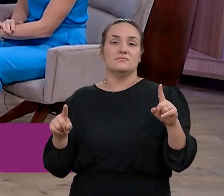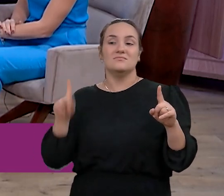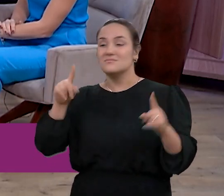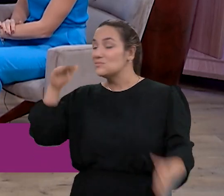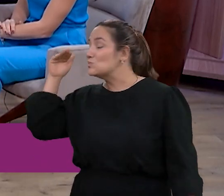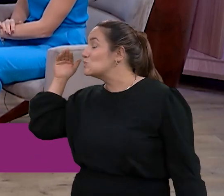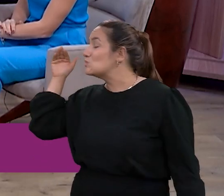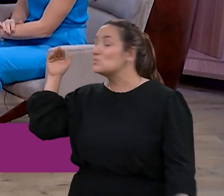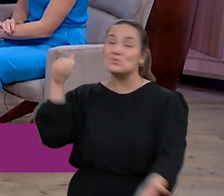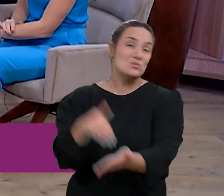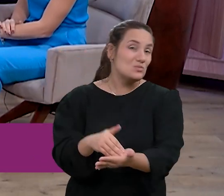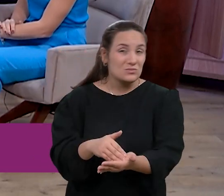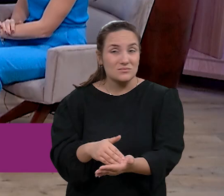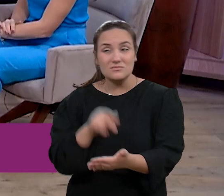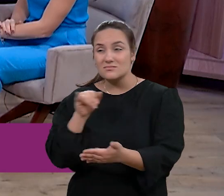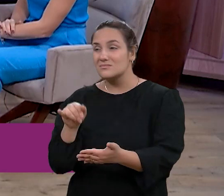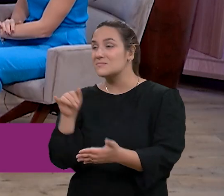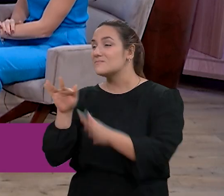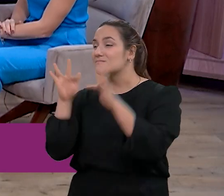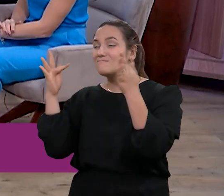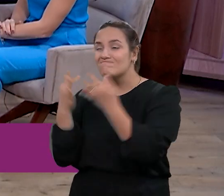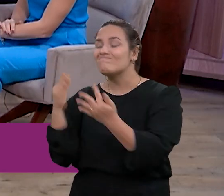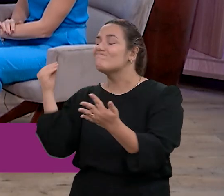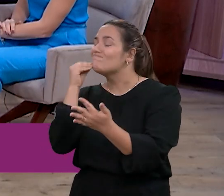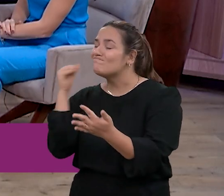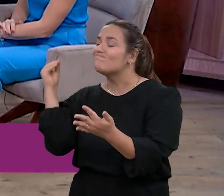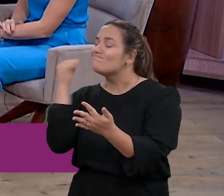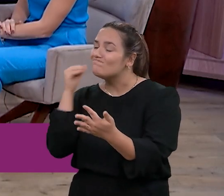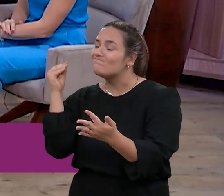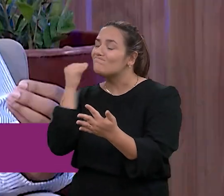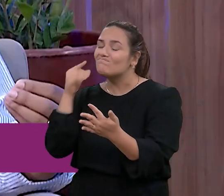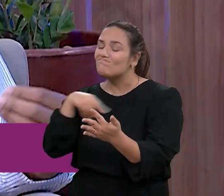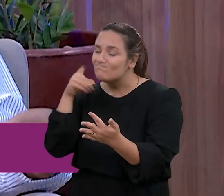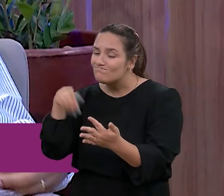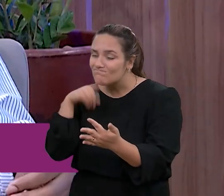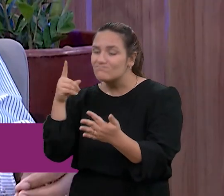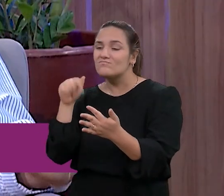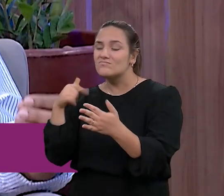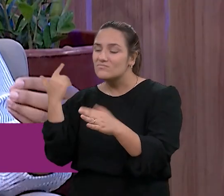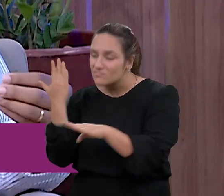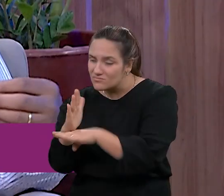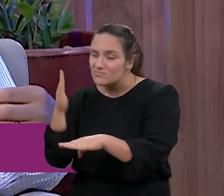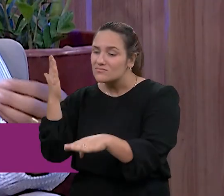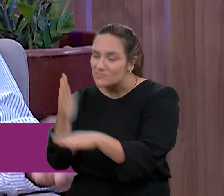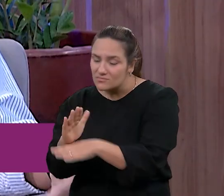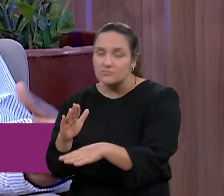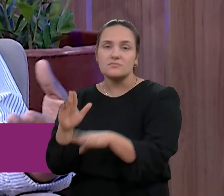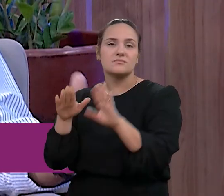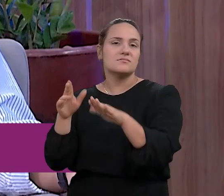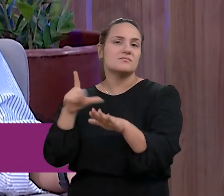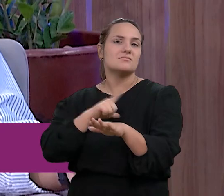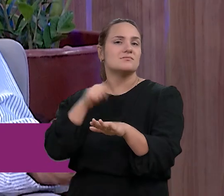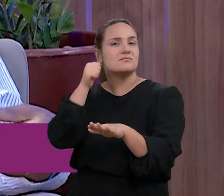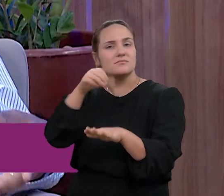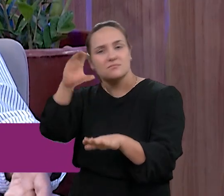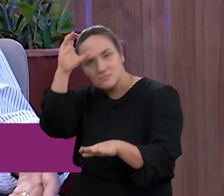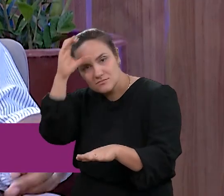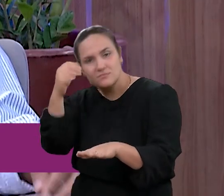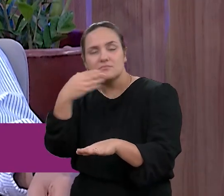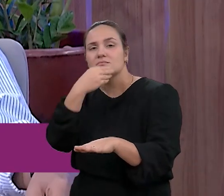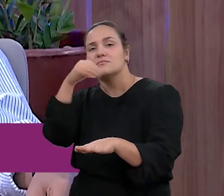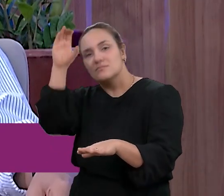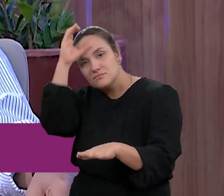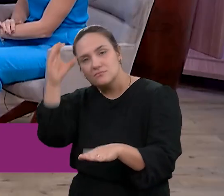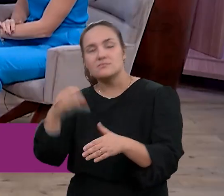tem que ser vista como a última saída depois que eu coloquei uma família eh fortalecida mesmo a família extensa às vezes é um tio ou uma